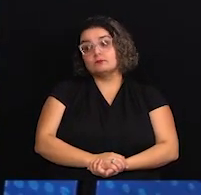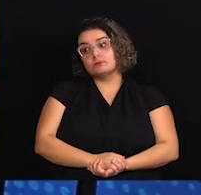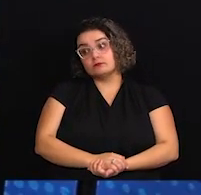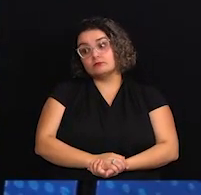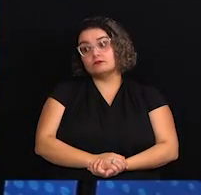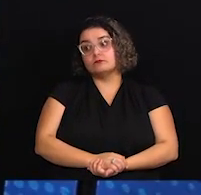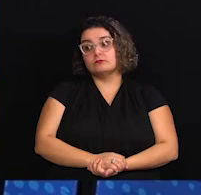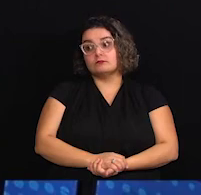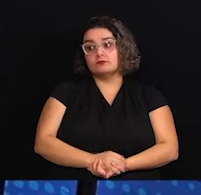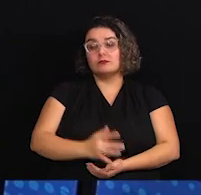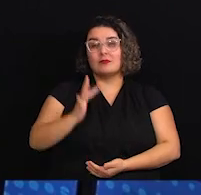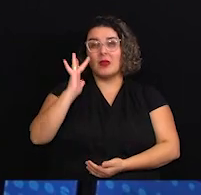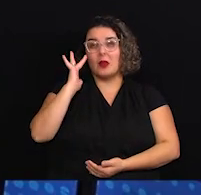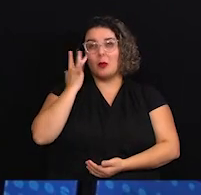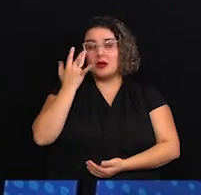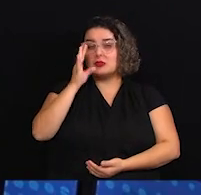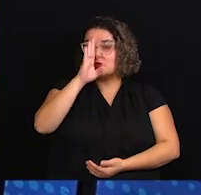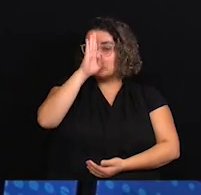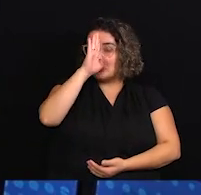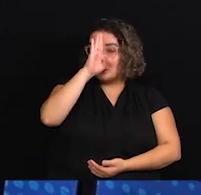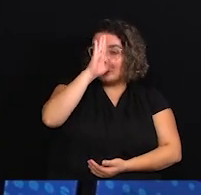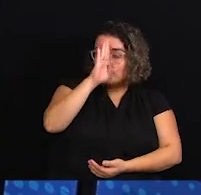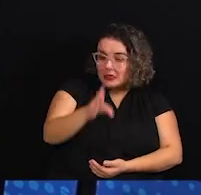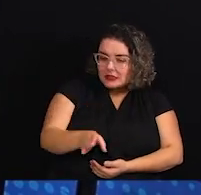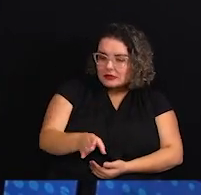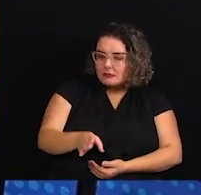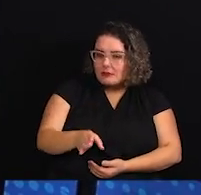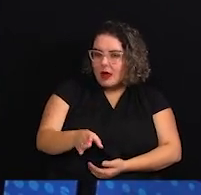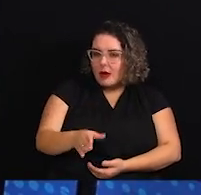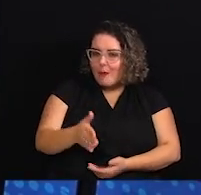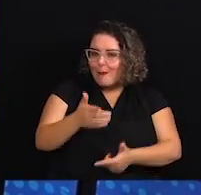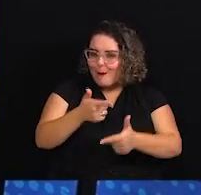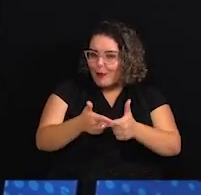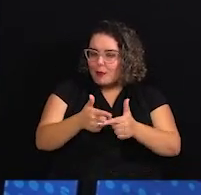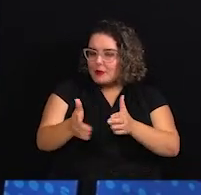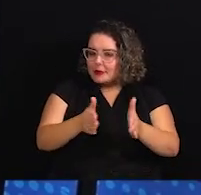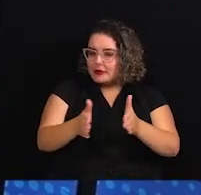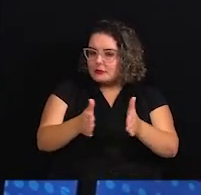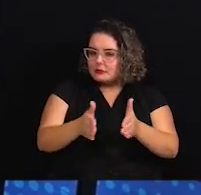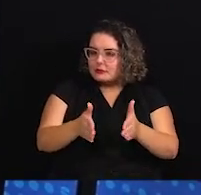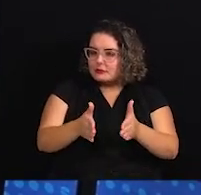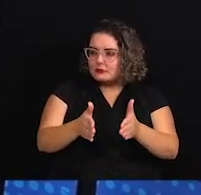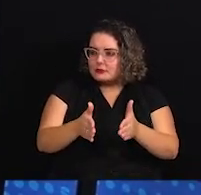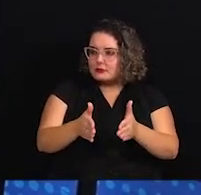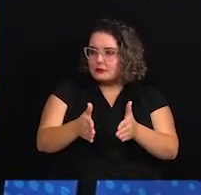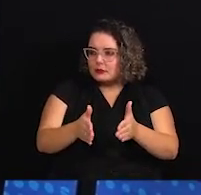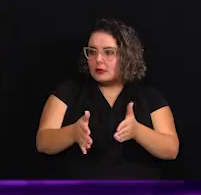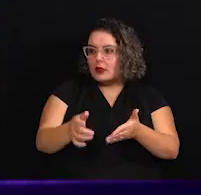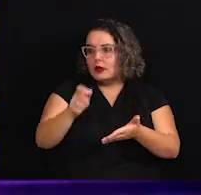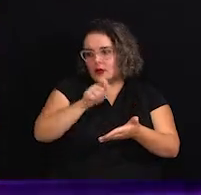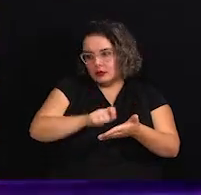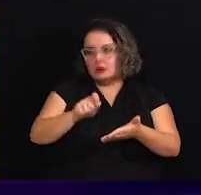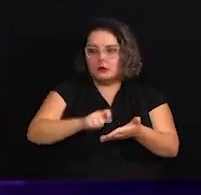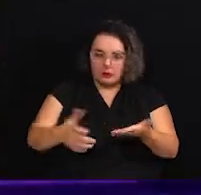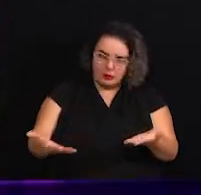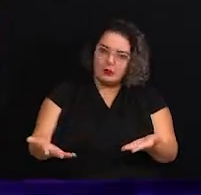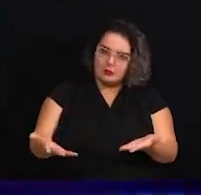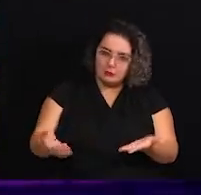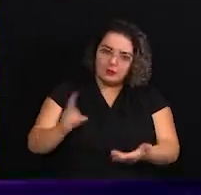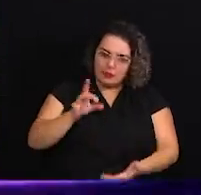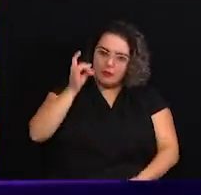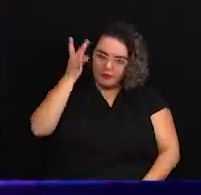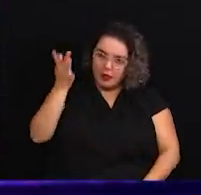Eu acho que o principal obstáculo que eu tive nesse período foi além de escrever em si, que não é uma coisa fácil,